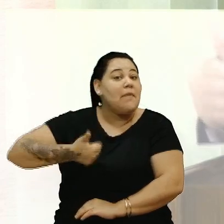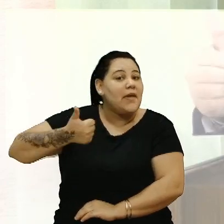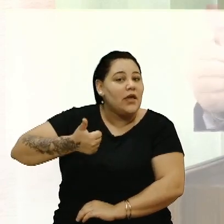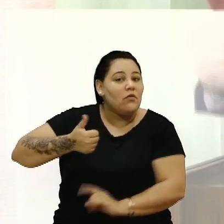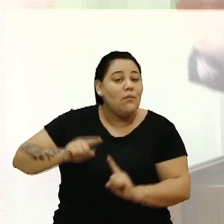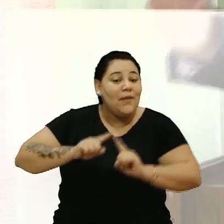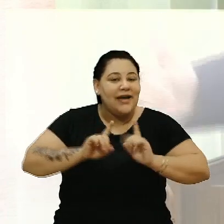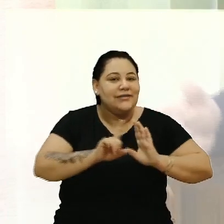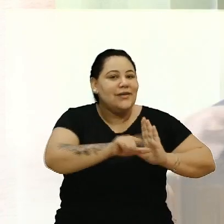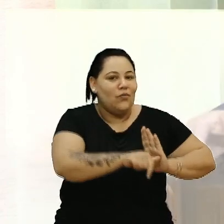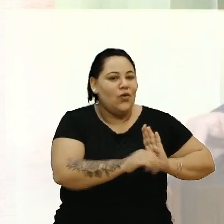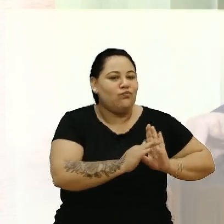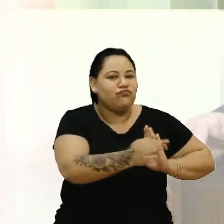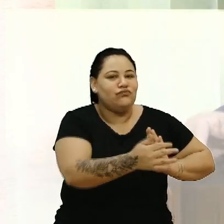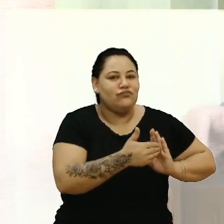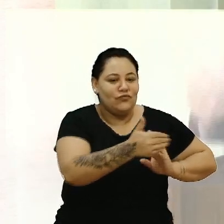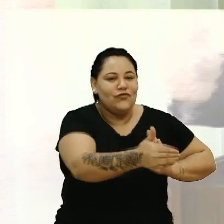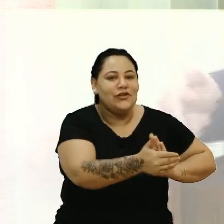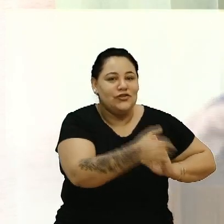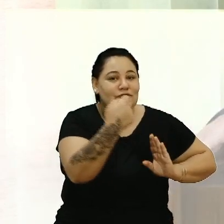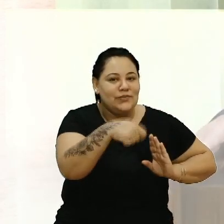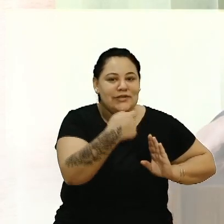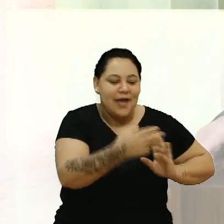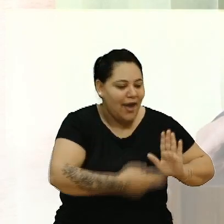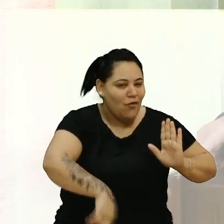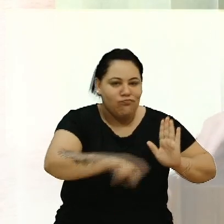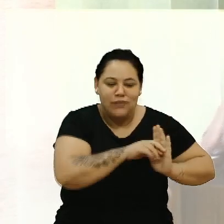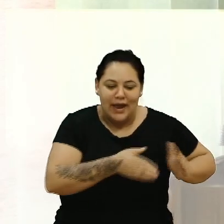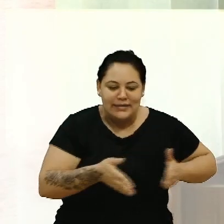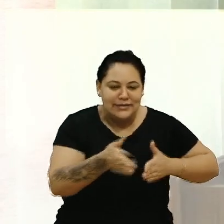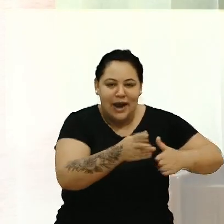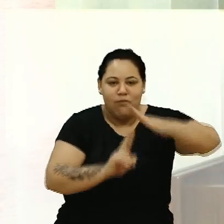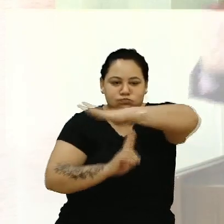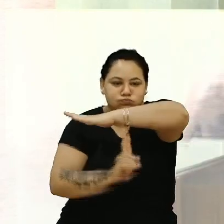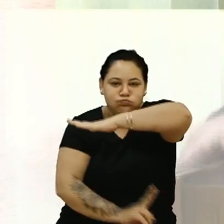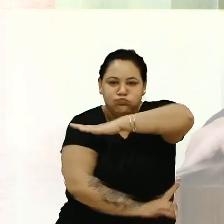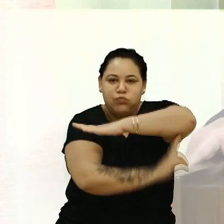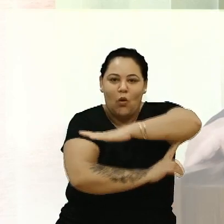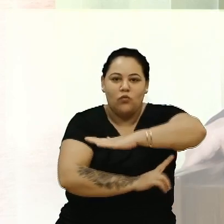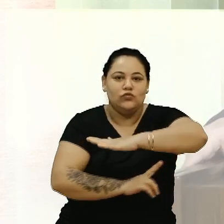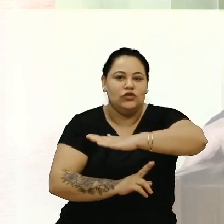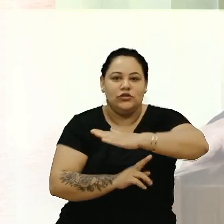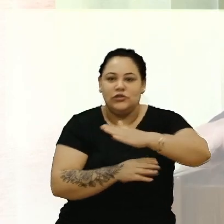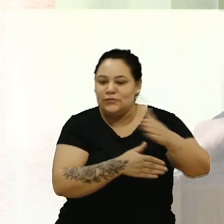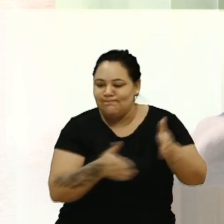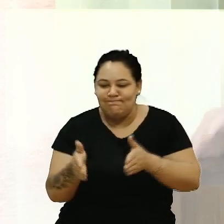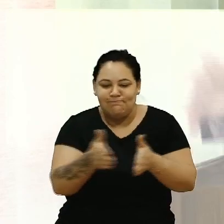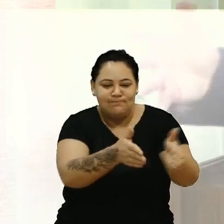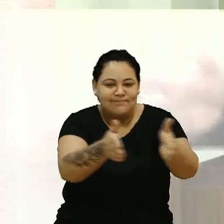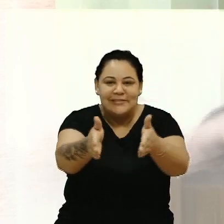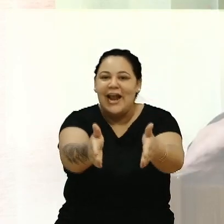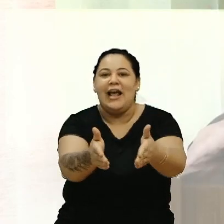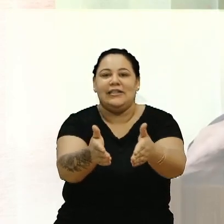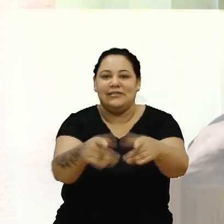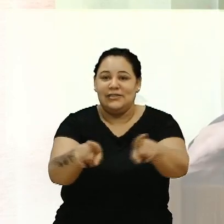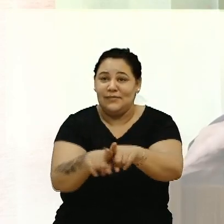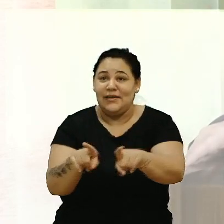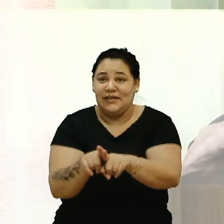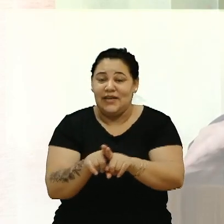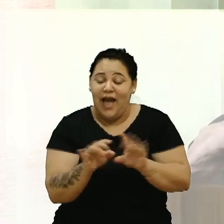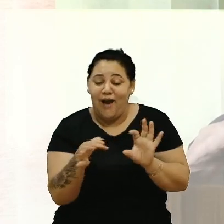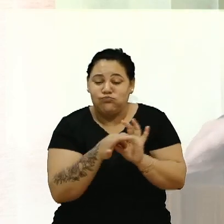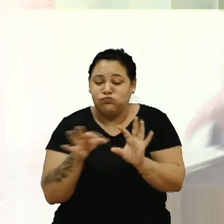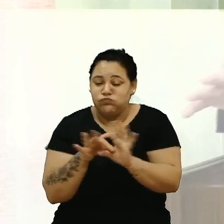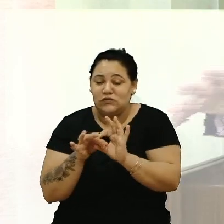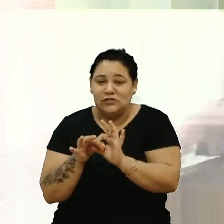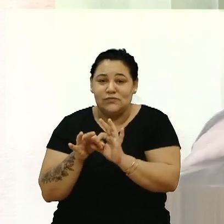ter que se preocupar na reestruturação das estradas, das pontes, dos viadutos, da ligação entre as cidades que estão ilhadas até o